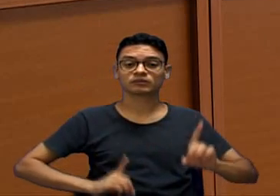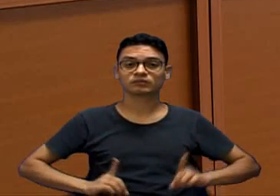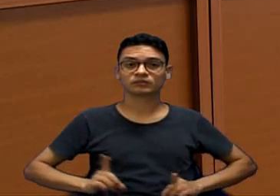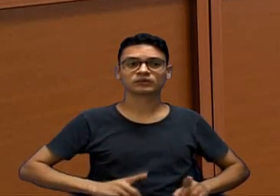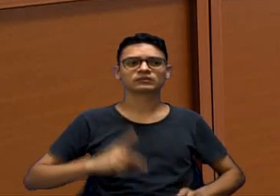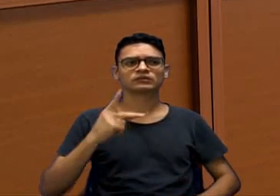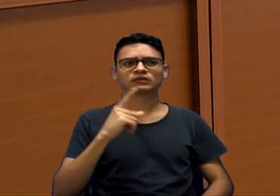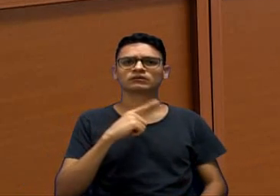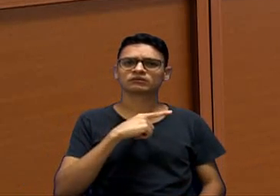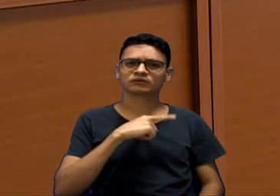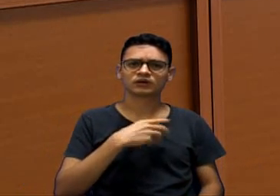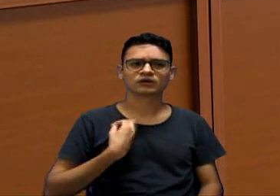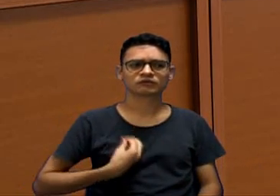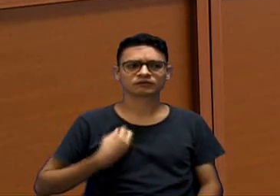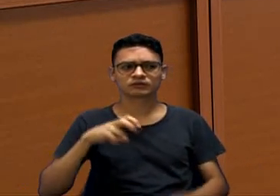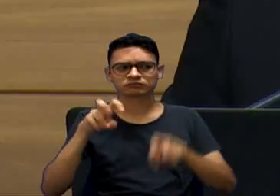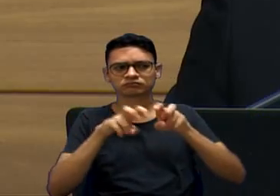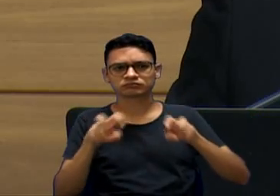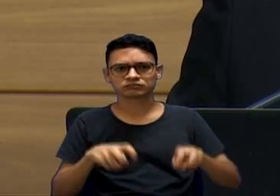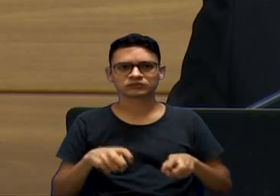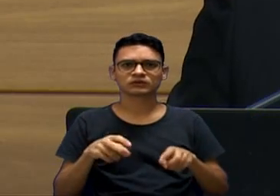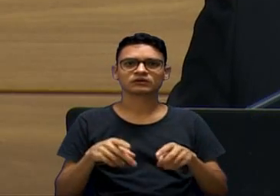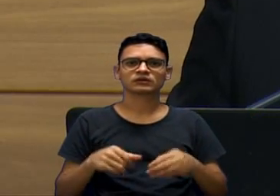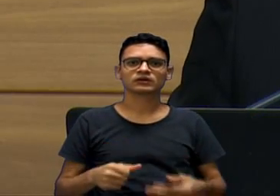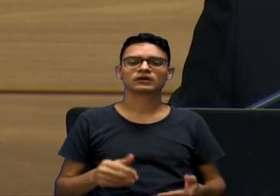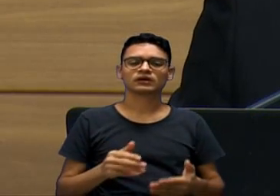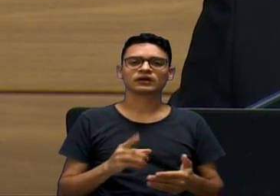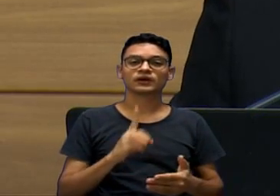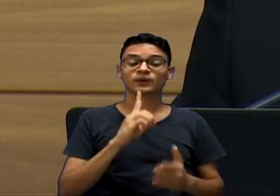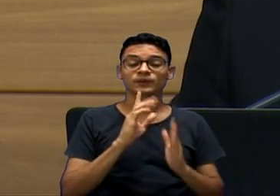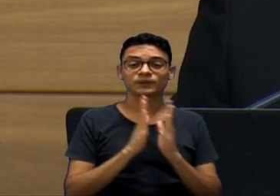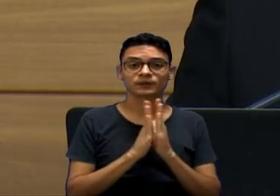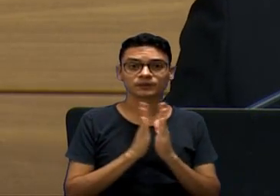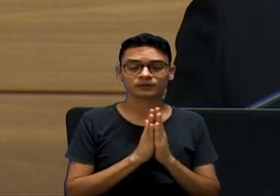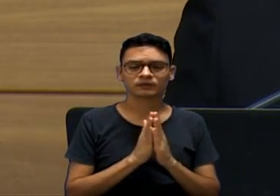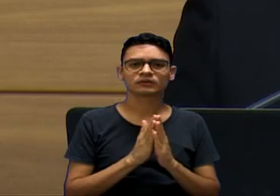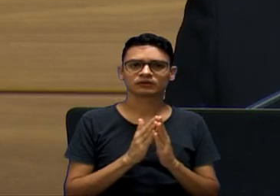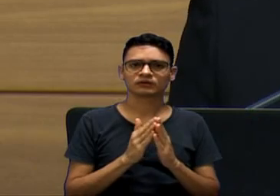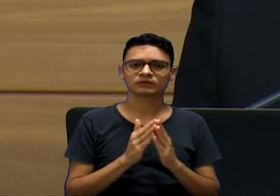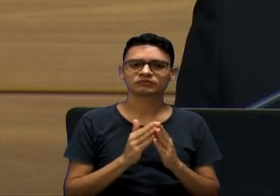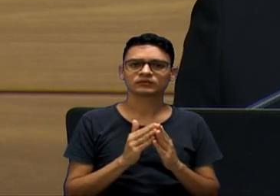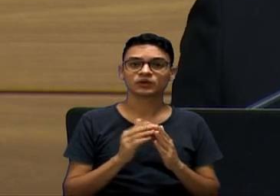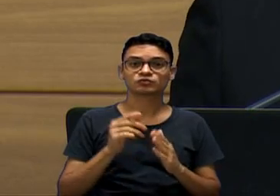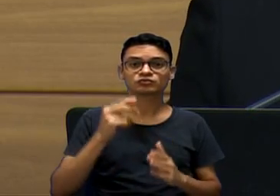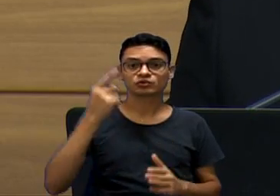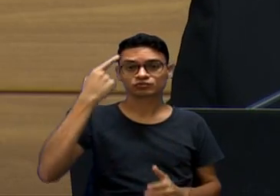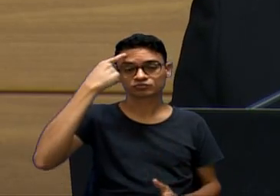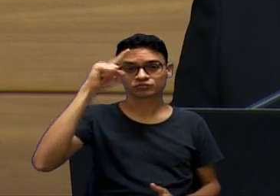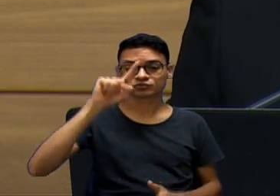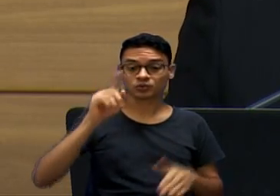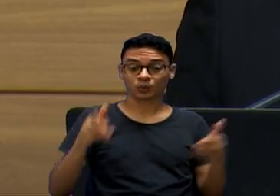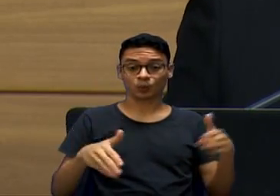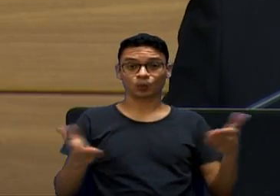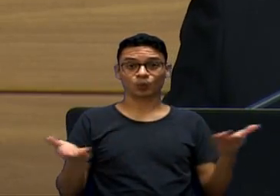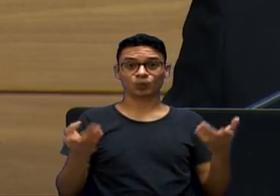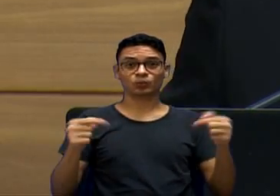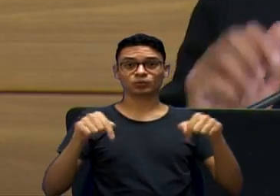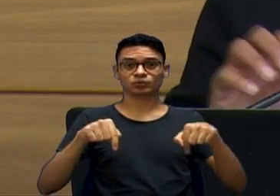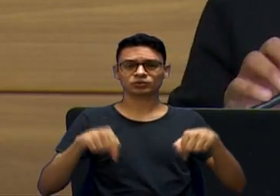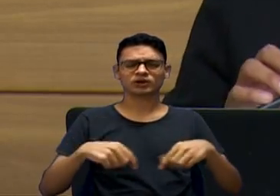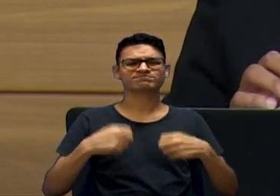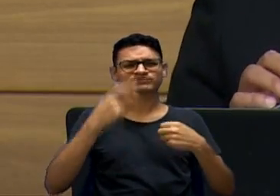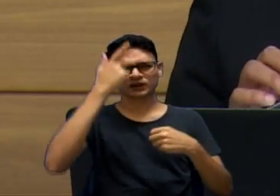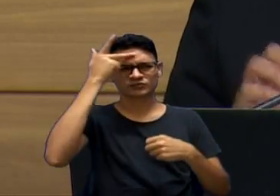está aí no plenário também, comemorada a sua passagem da data natalícia no dia de hoje. Grande guerreiro,